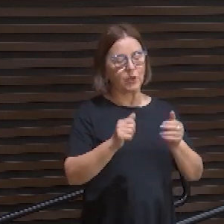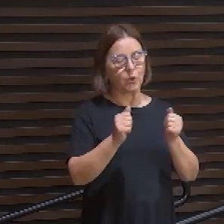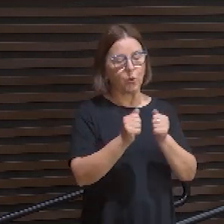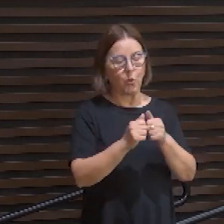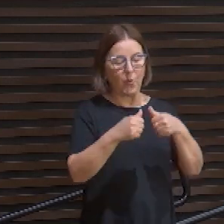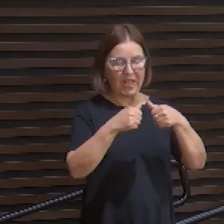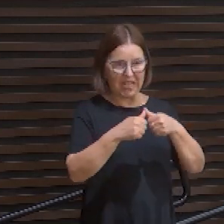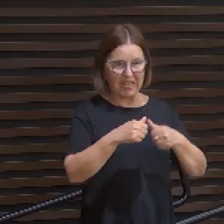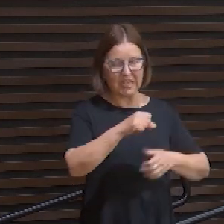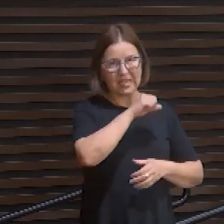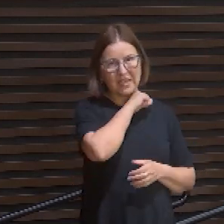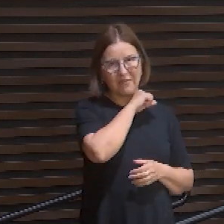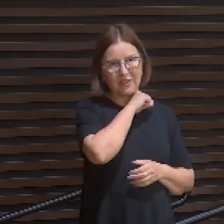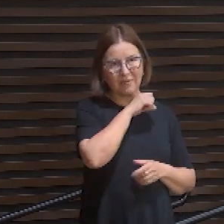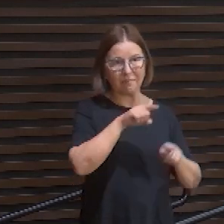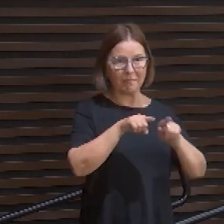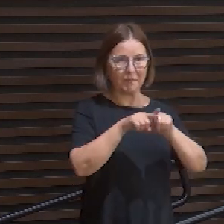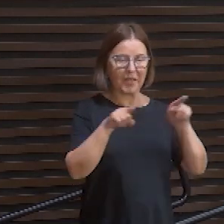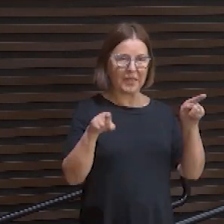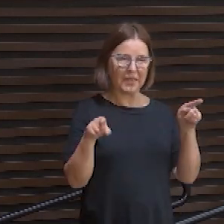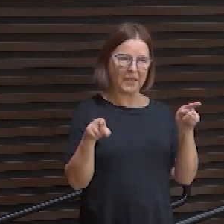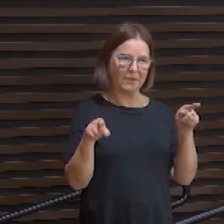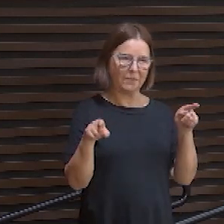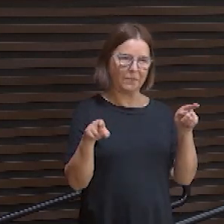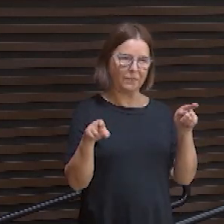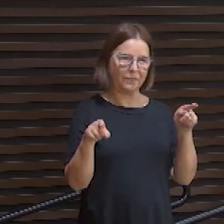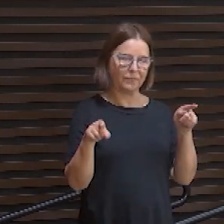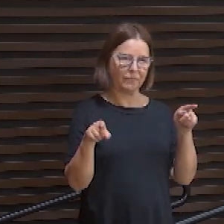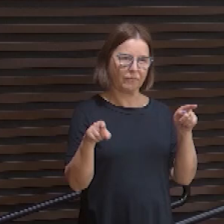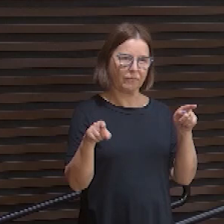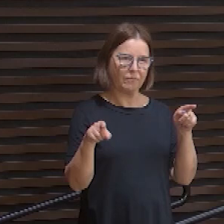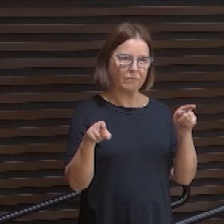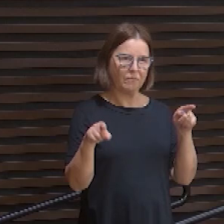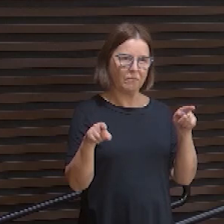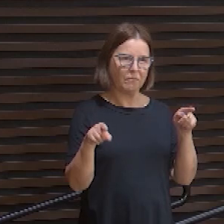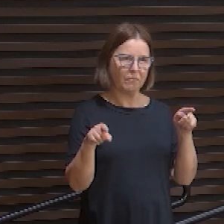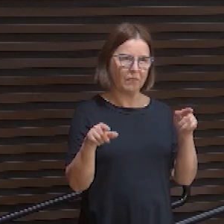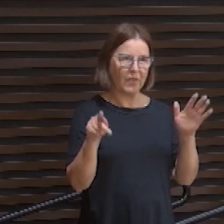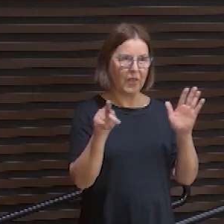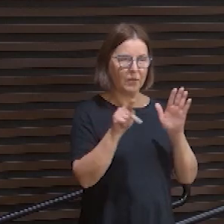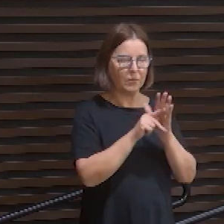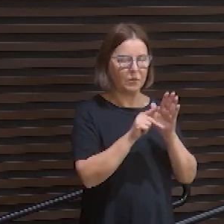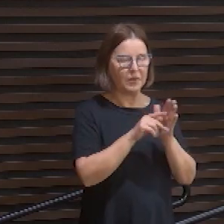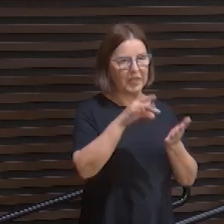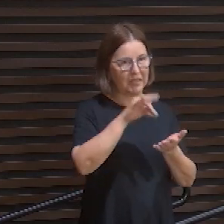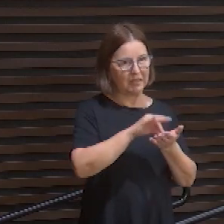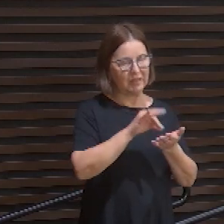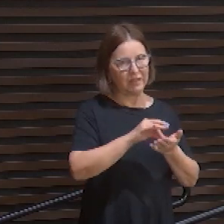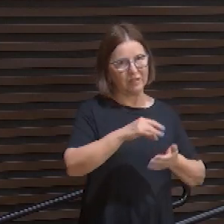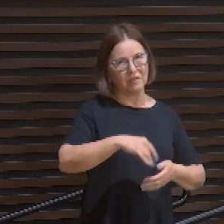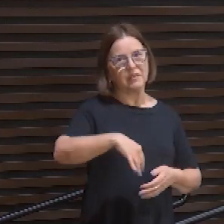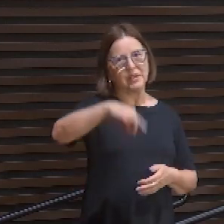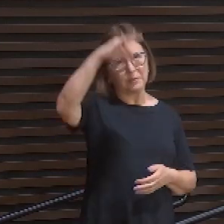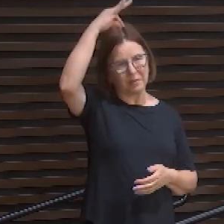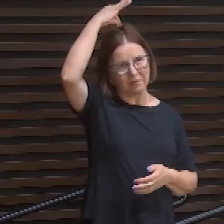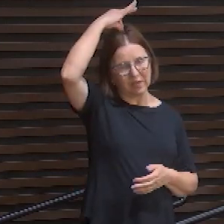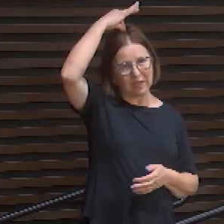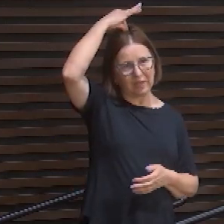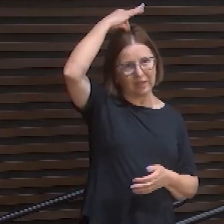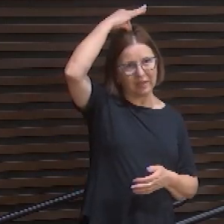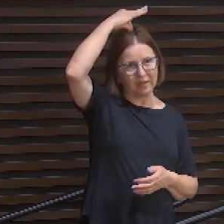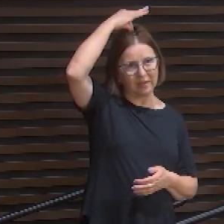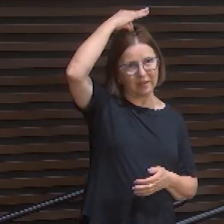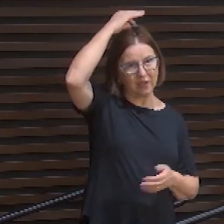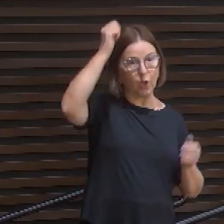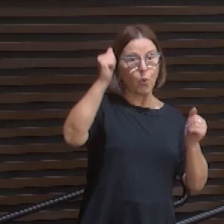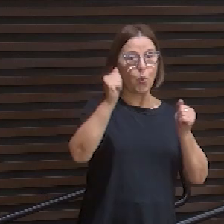sacrifícios. Mas as próprias realidades espirituais com os